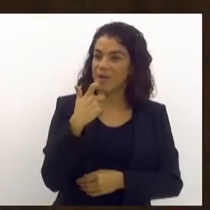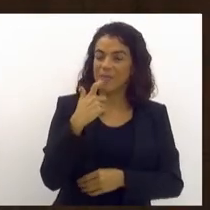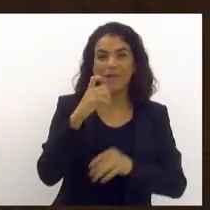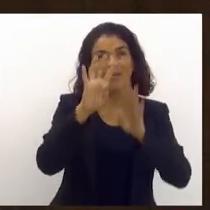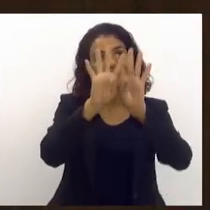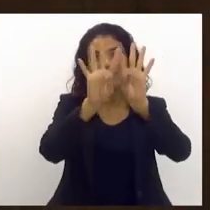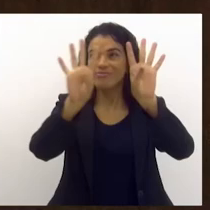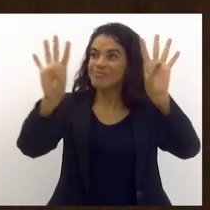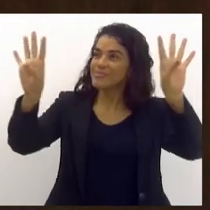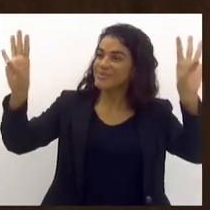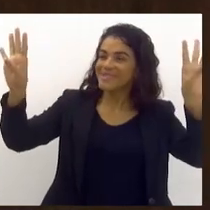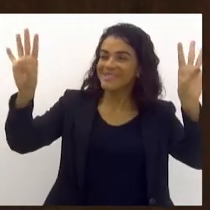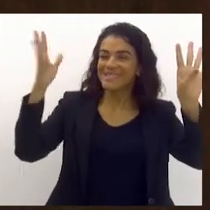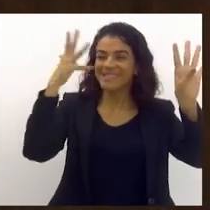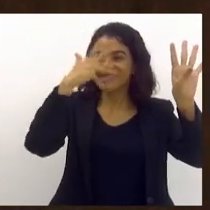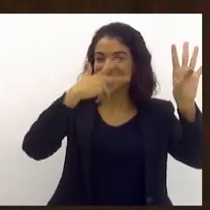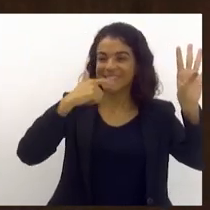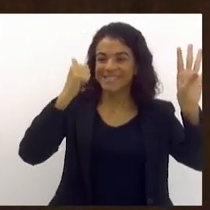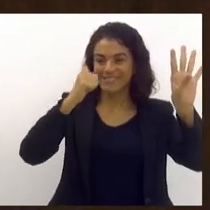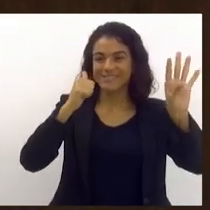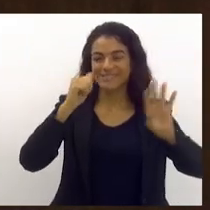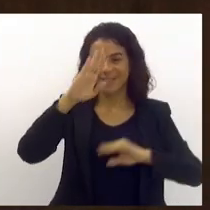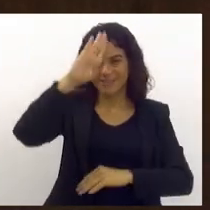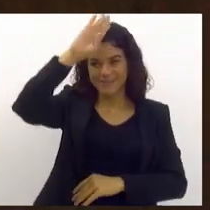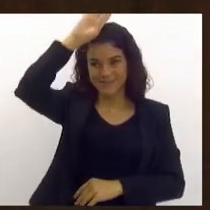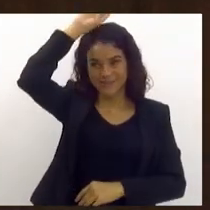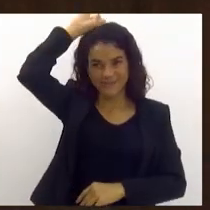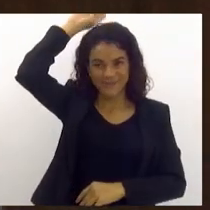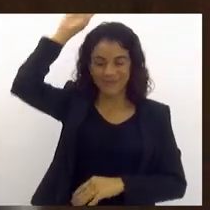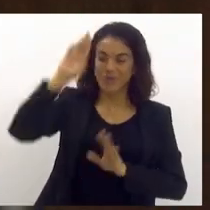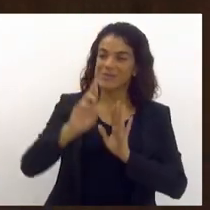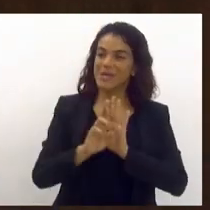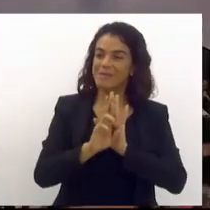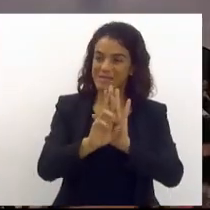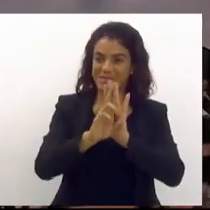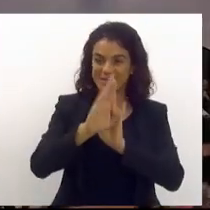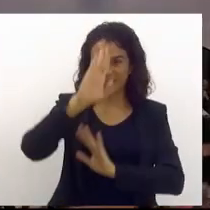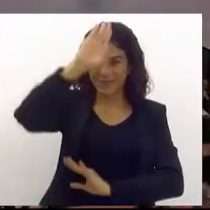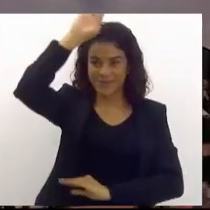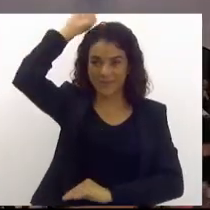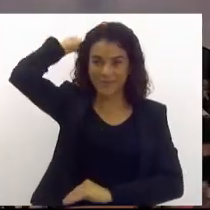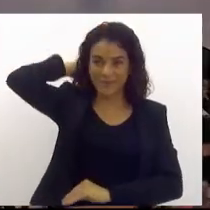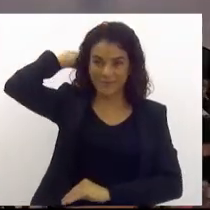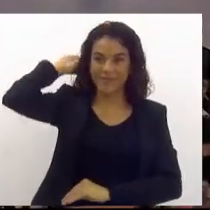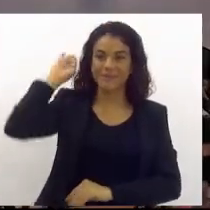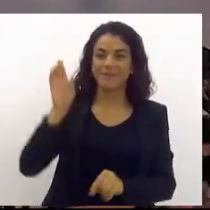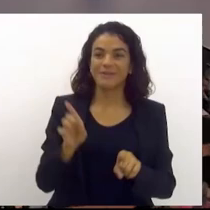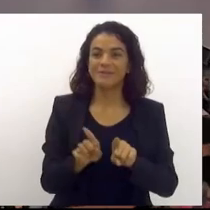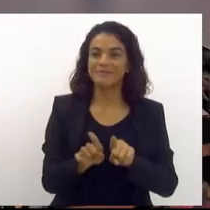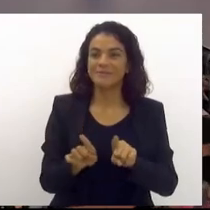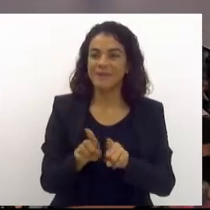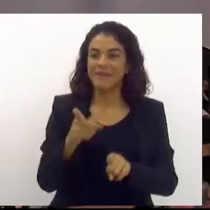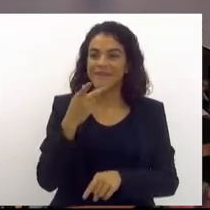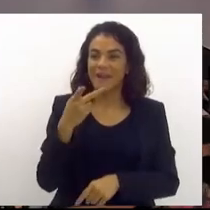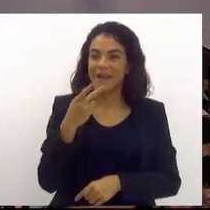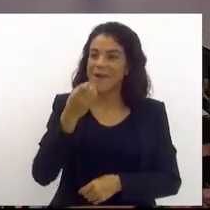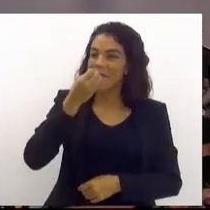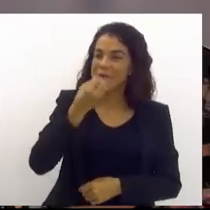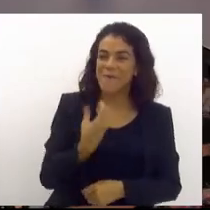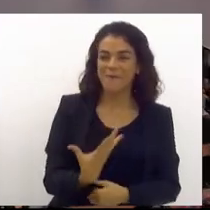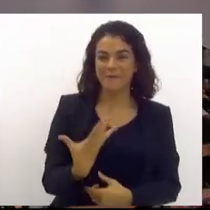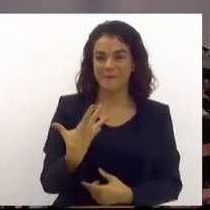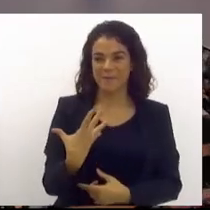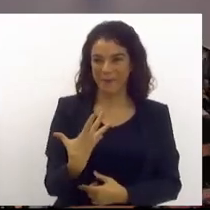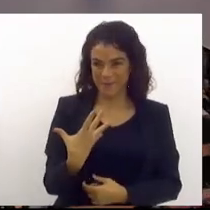que são o nosso Corpo de Bombeiros, né, os representantes, e dizer, senhor presidente, que como é bom a